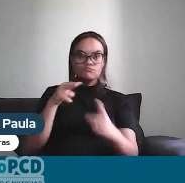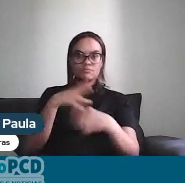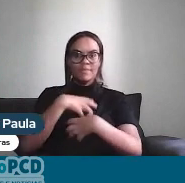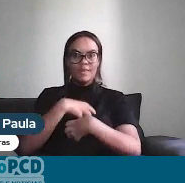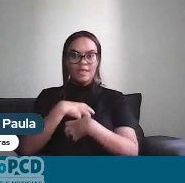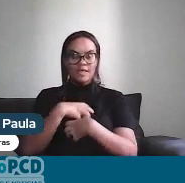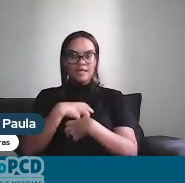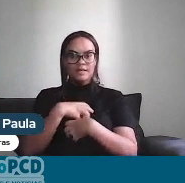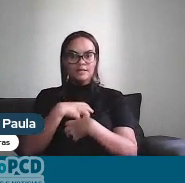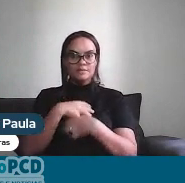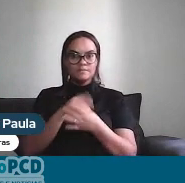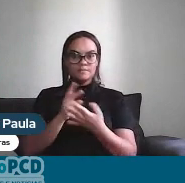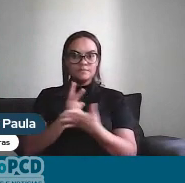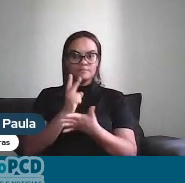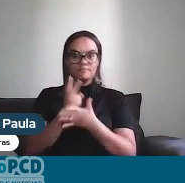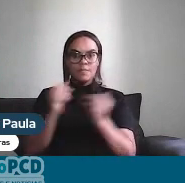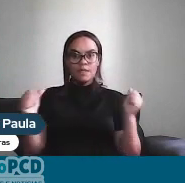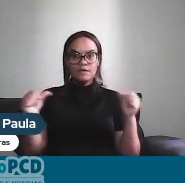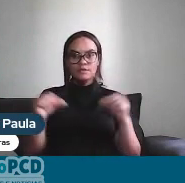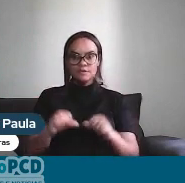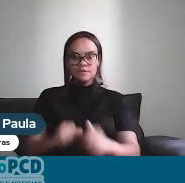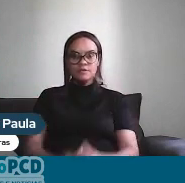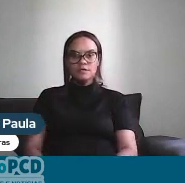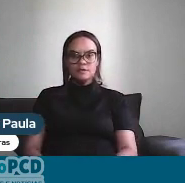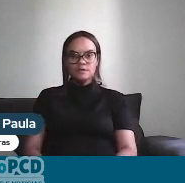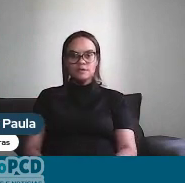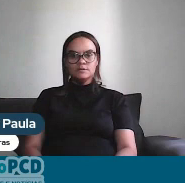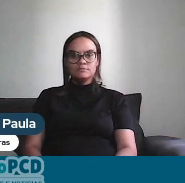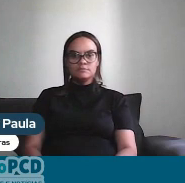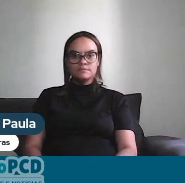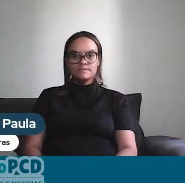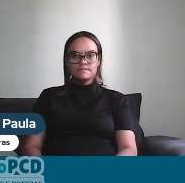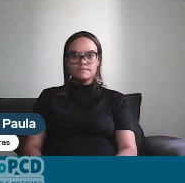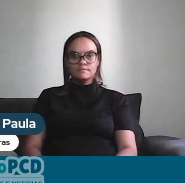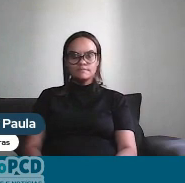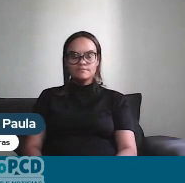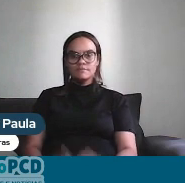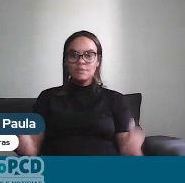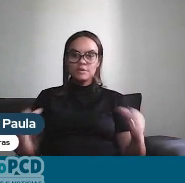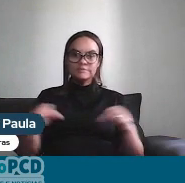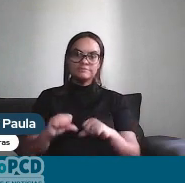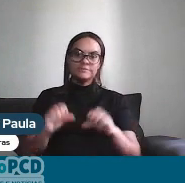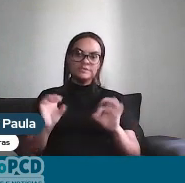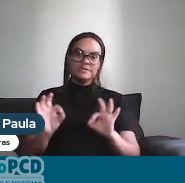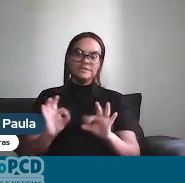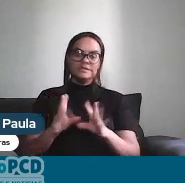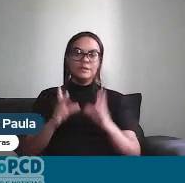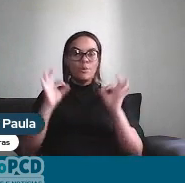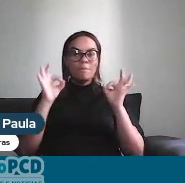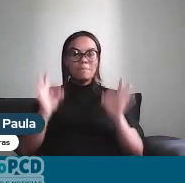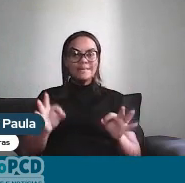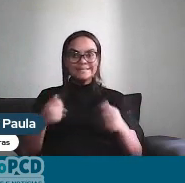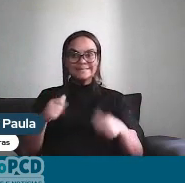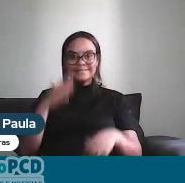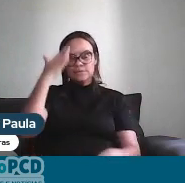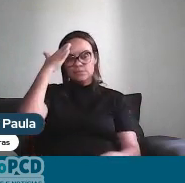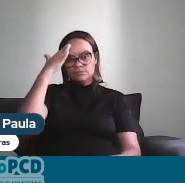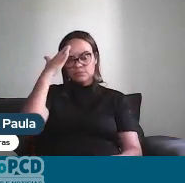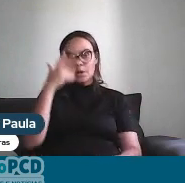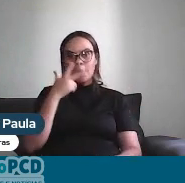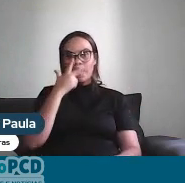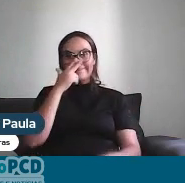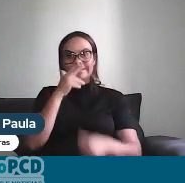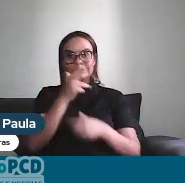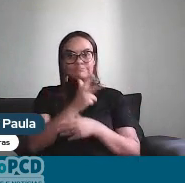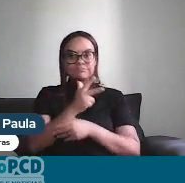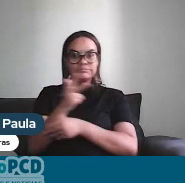nós seremos sempre muito negativos em relação a pessoas com deficiência. Então, nós temos que ter uma noção quase como de um filme, e